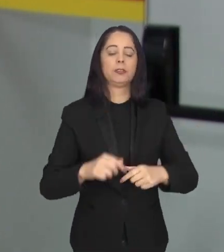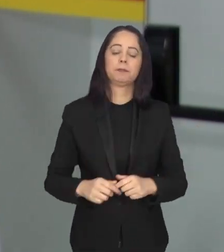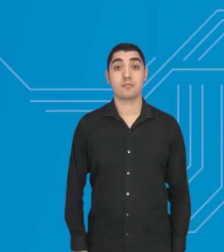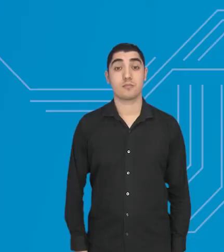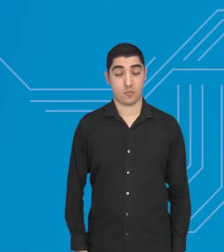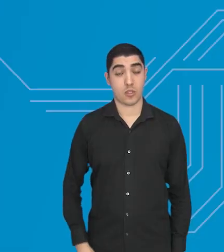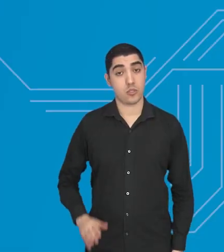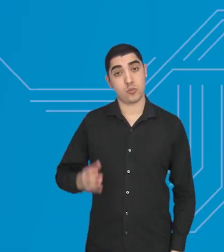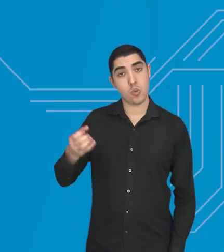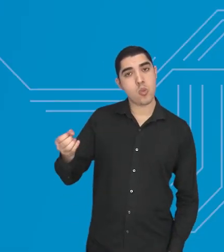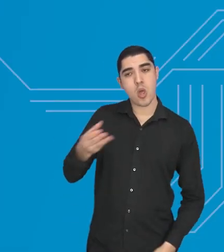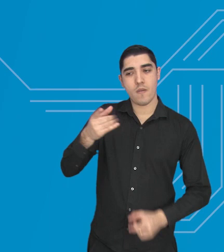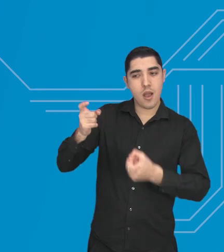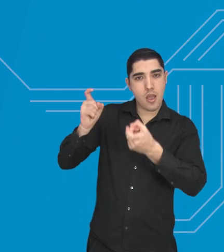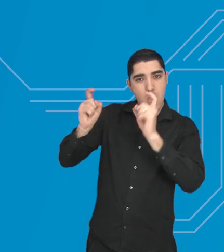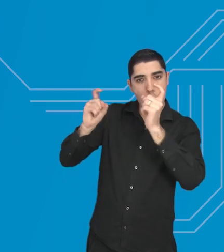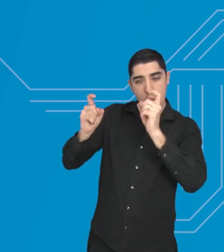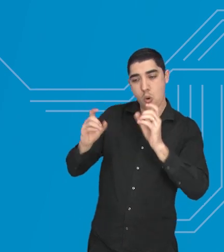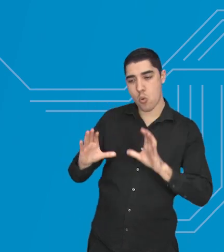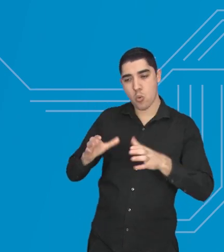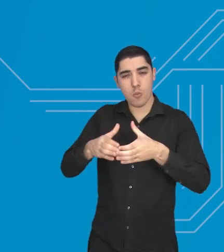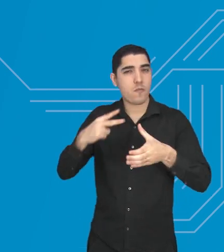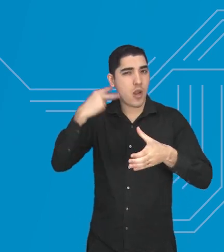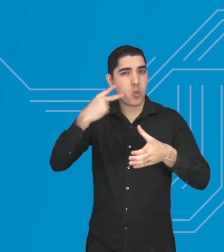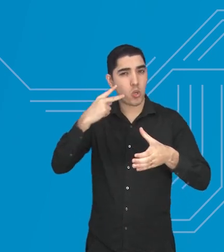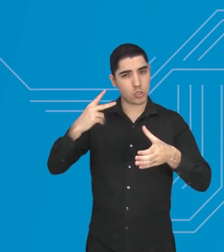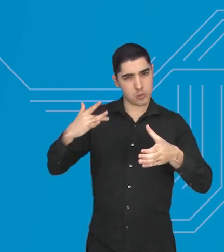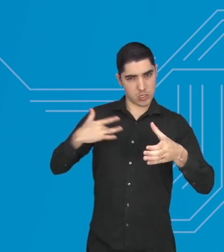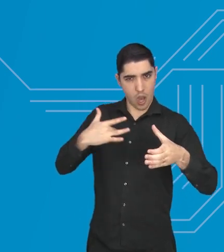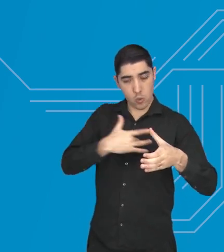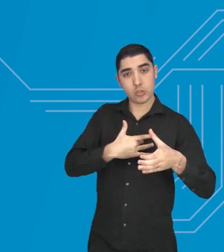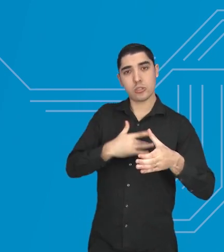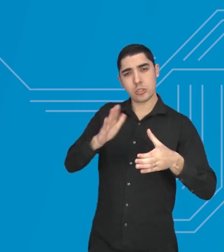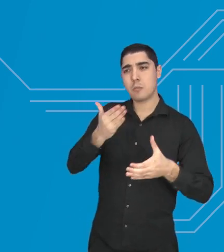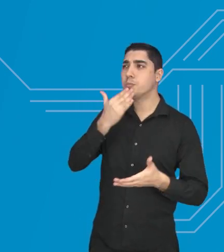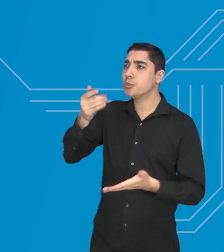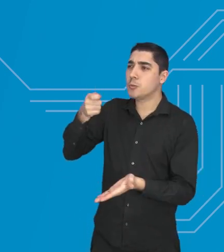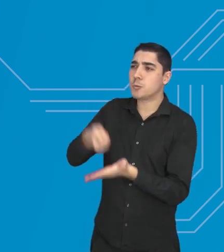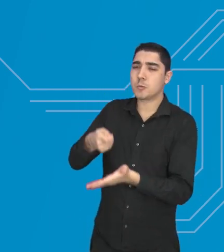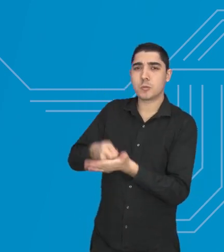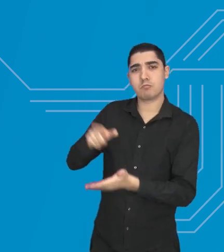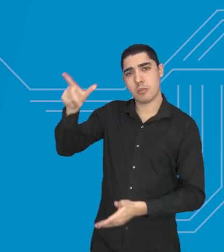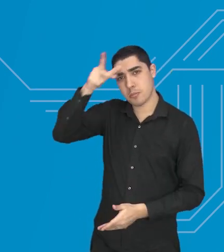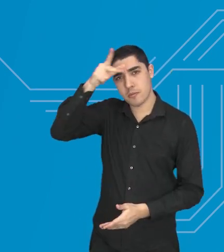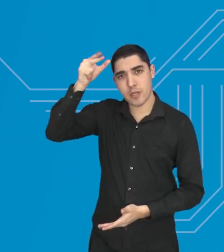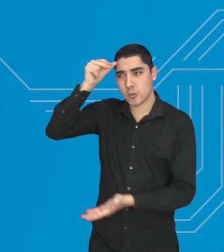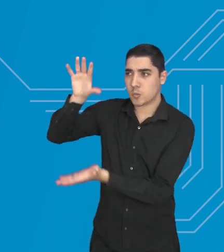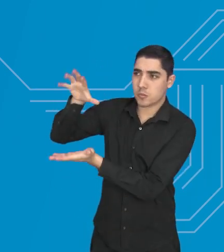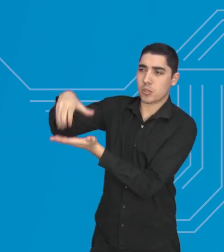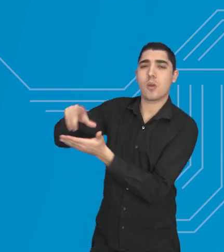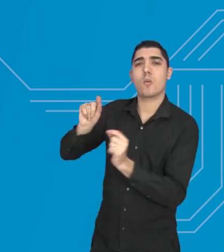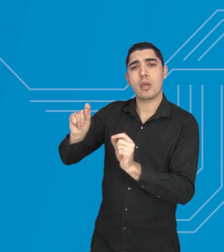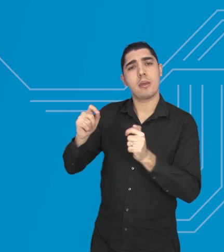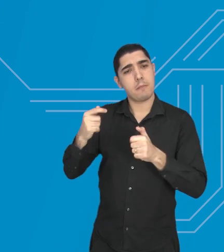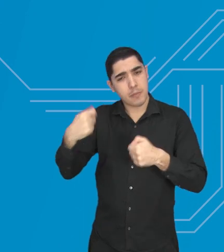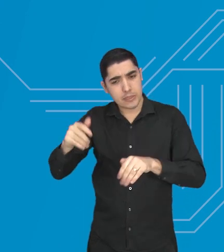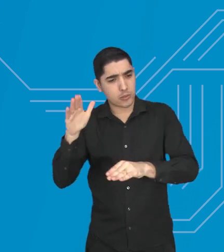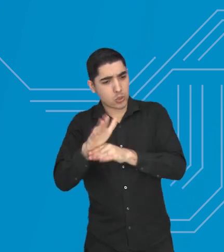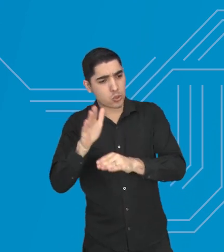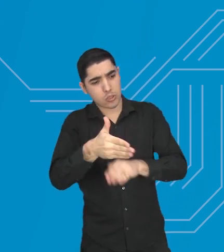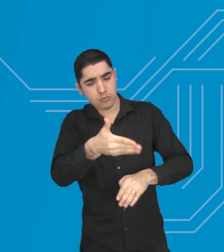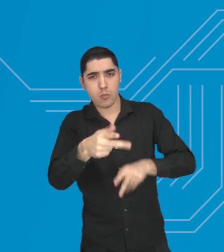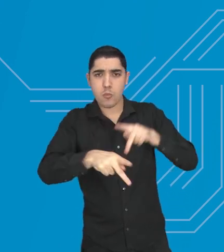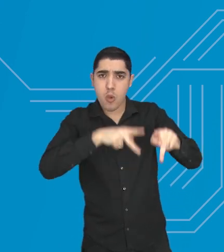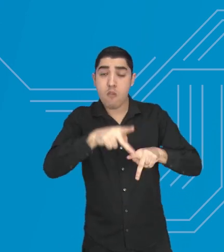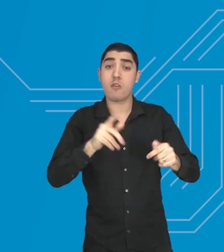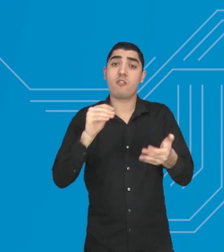né? Em uma nova reunião, a Comissão de Saúde da Câmara cobrou medidas do poder público para diversas demandas